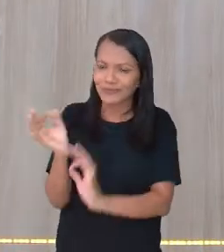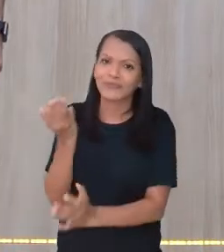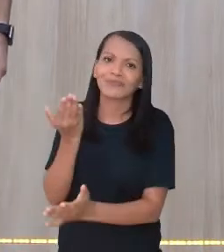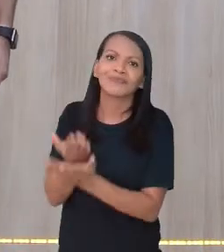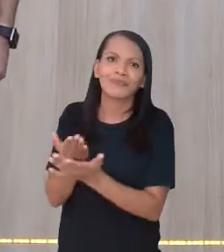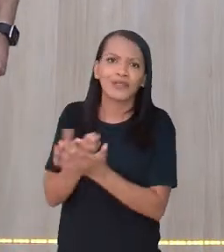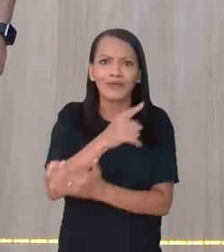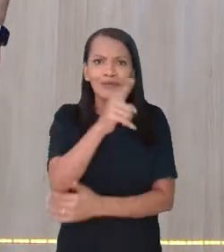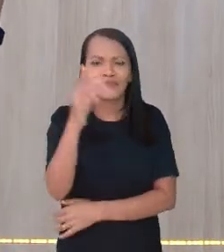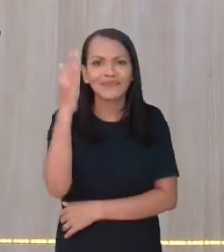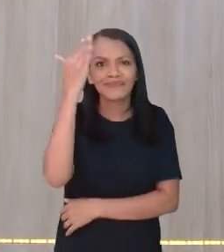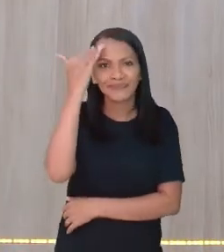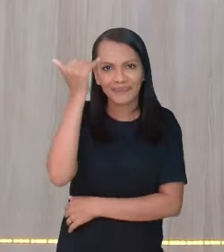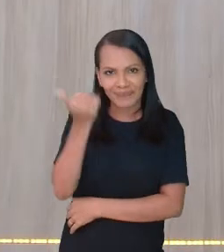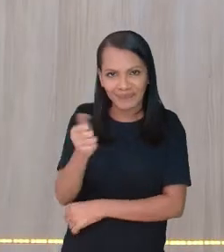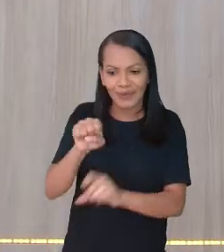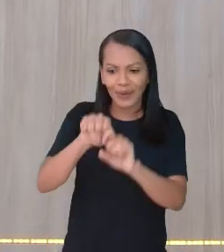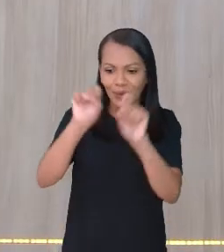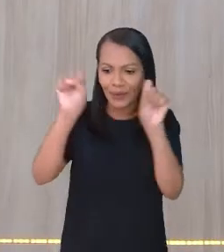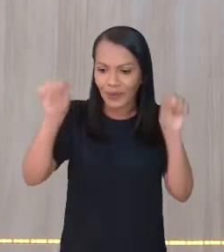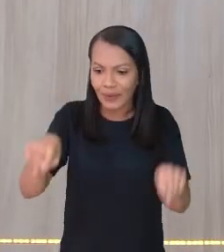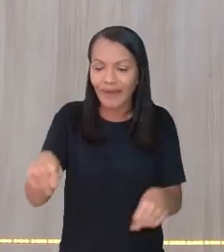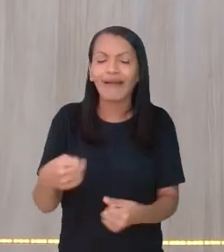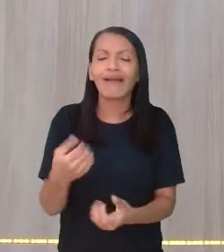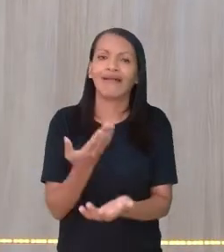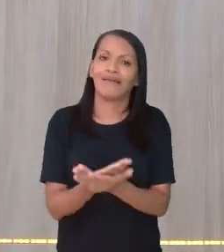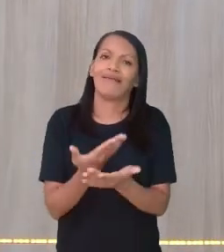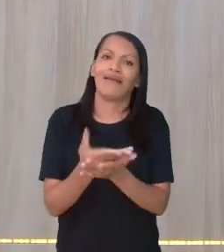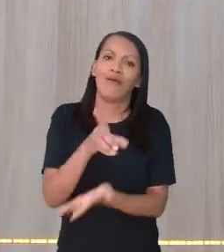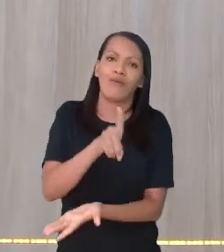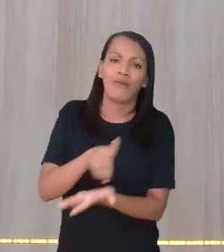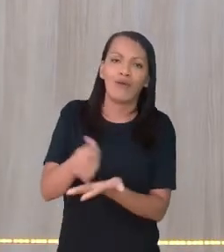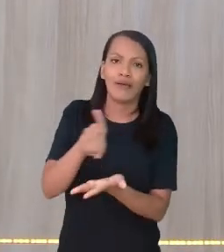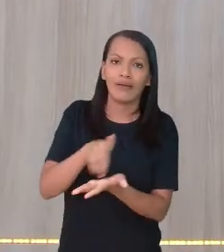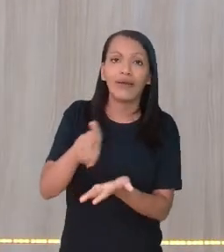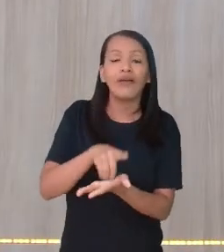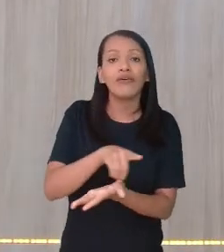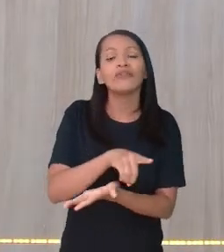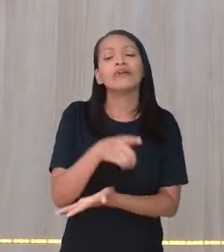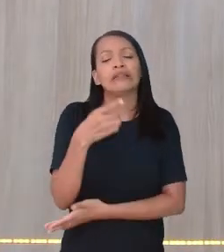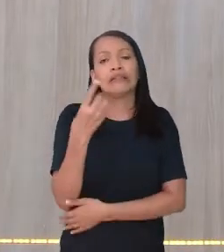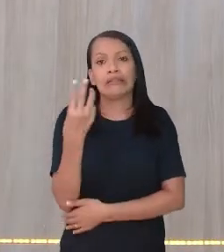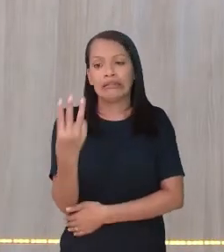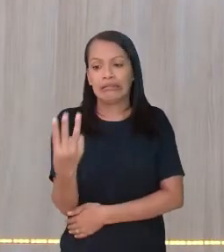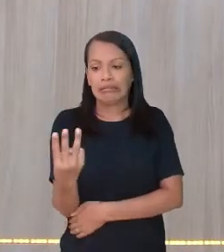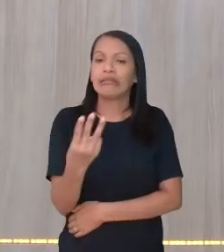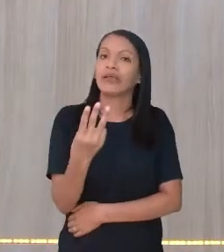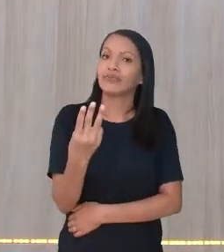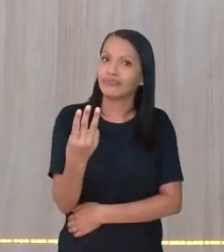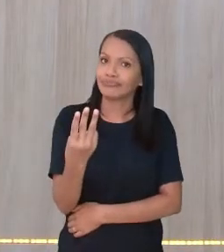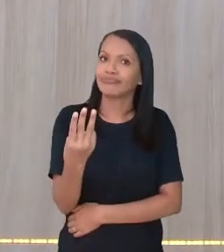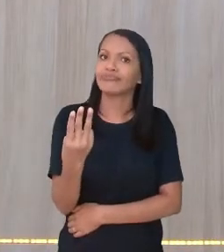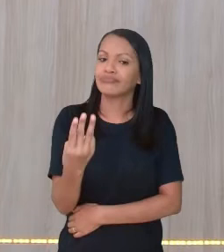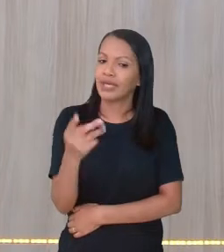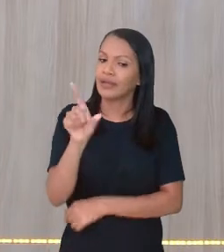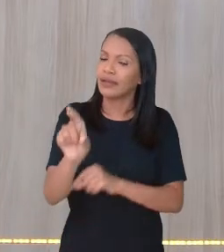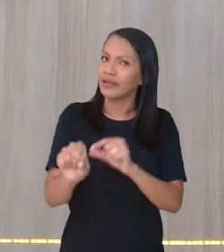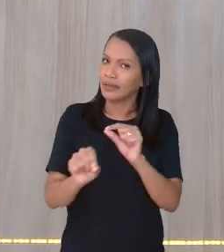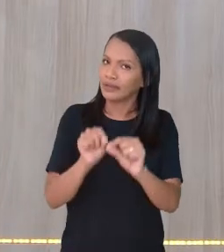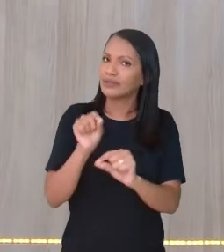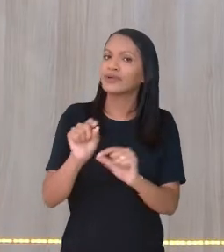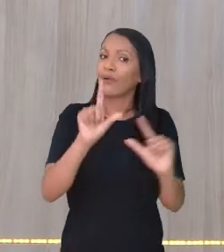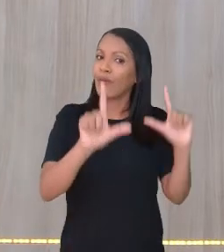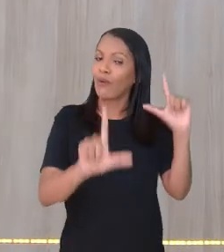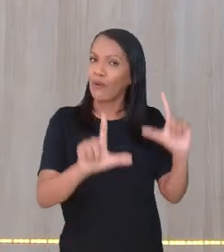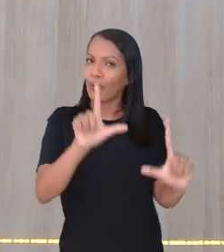você sabe, nosso sistema de aula é um sistema de aula digital. Você tem 3 opções aí de assistir a nossa aula, através da